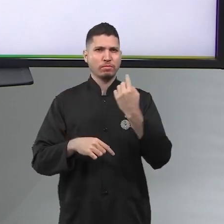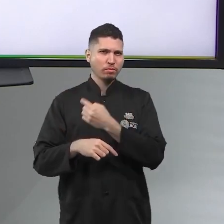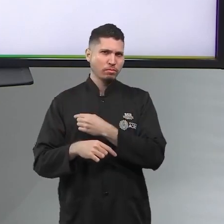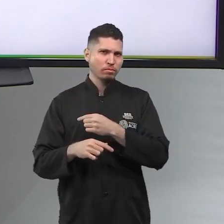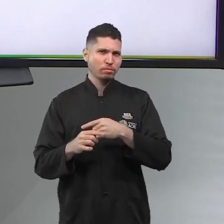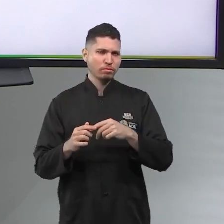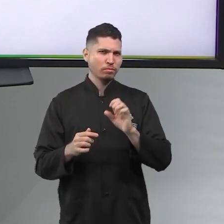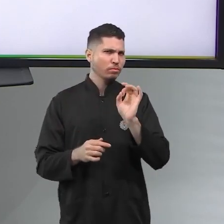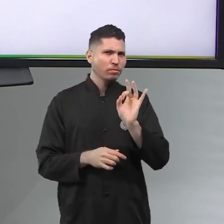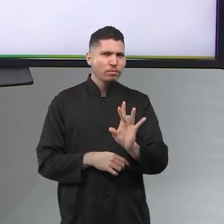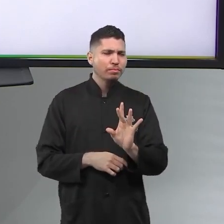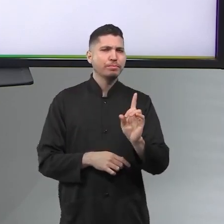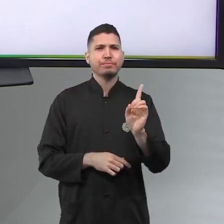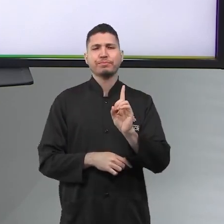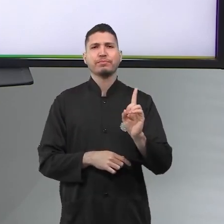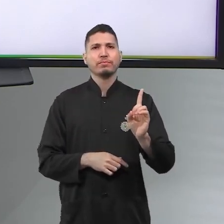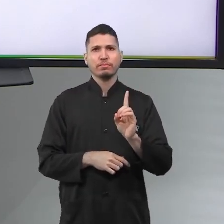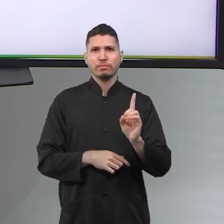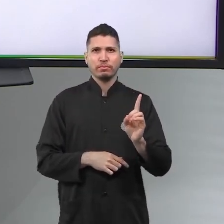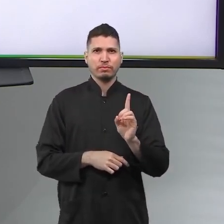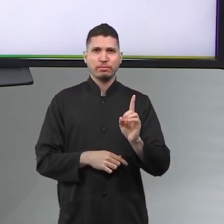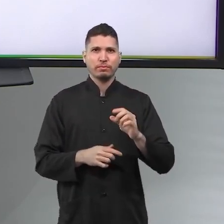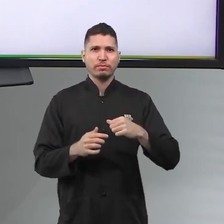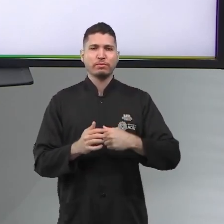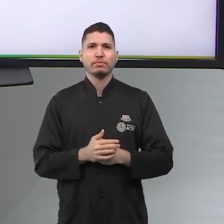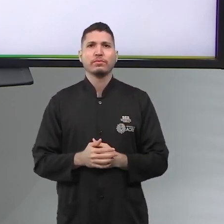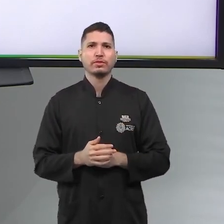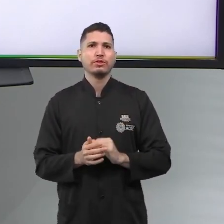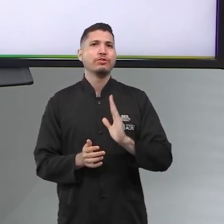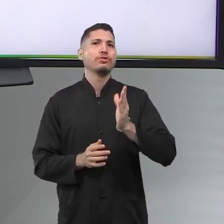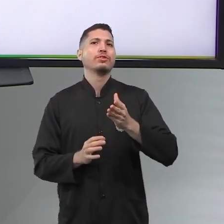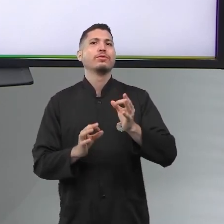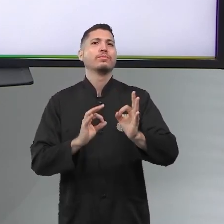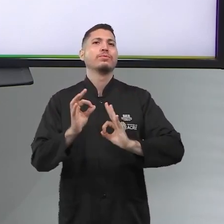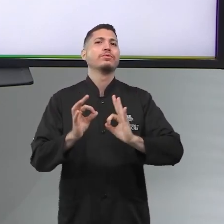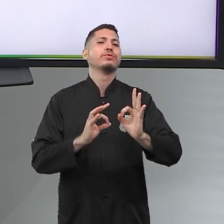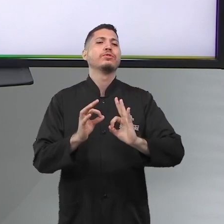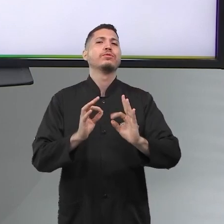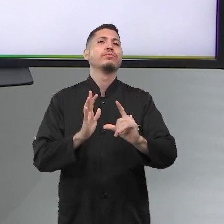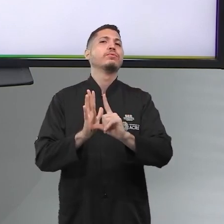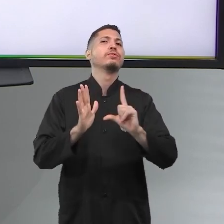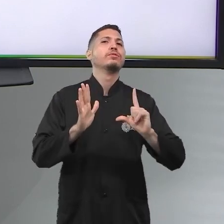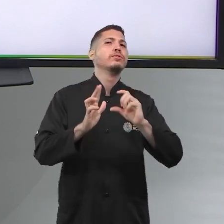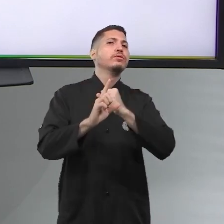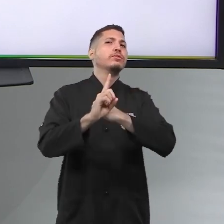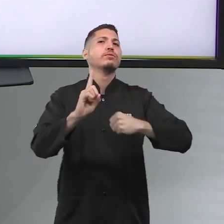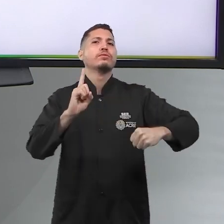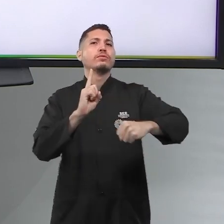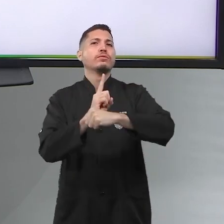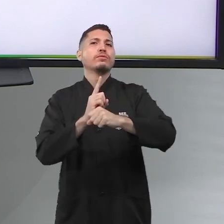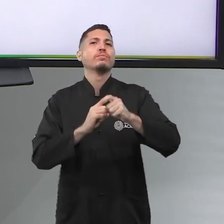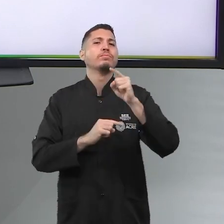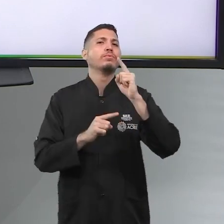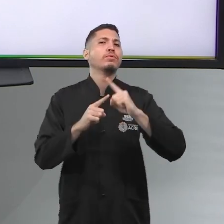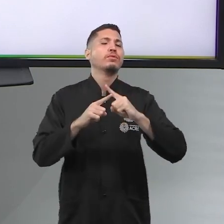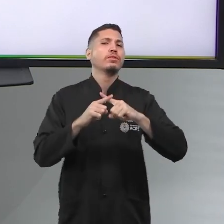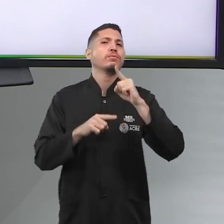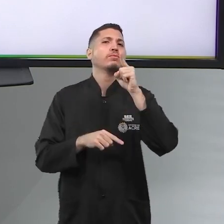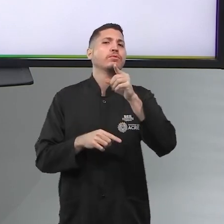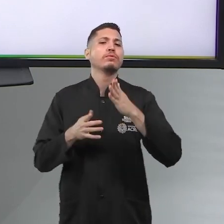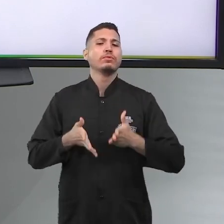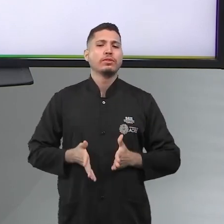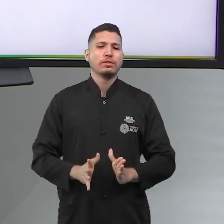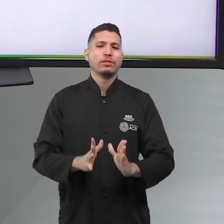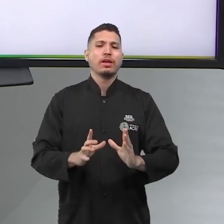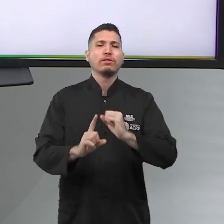definição prévia de tudo aquilo que já é estabelecido na sociedade. Porque quando você nasce, a sociedade ela